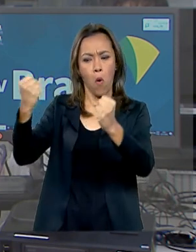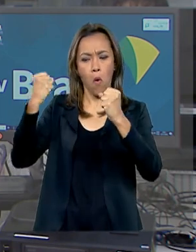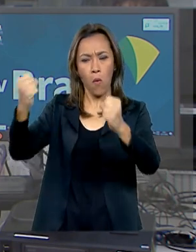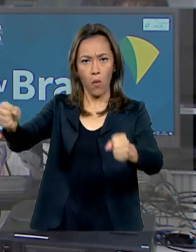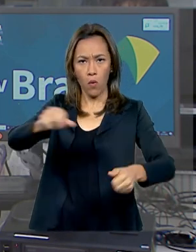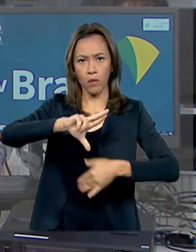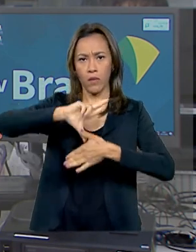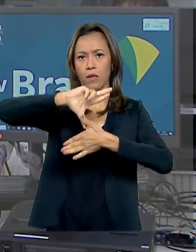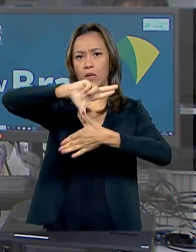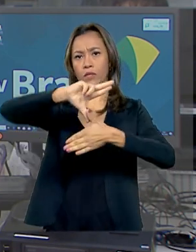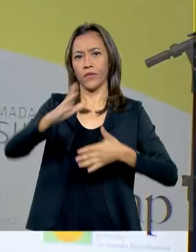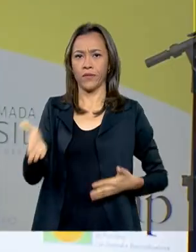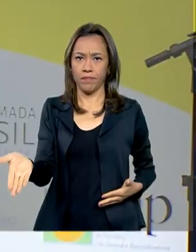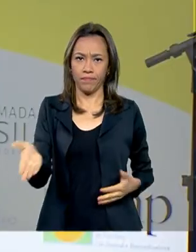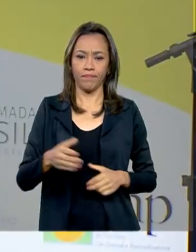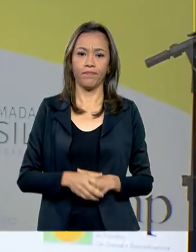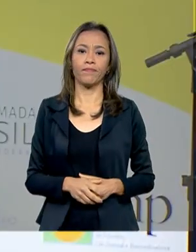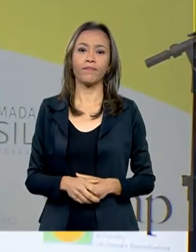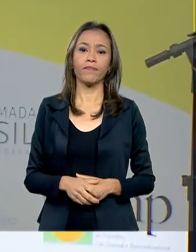América Latina.